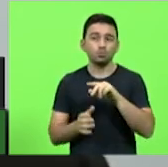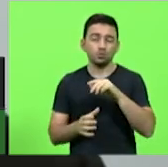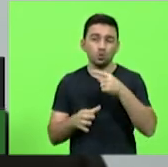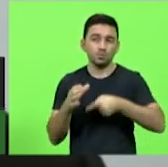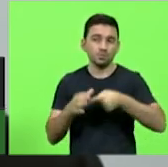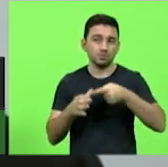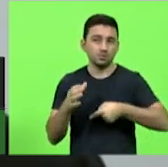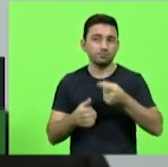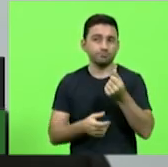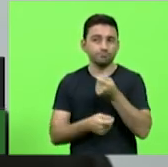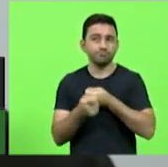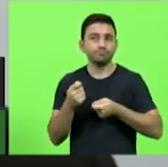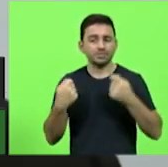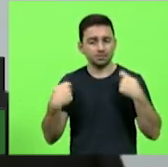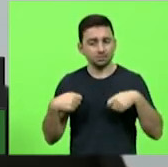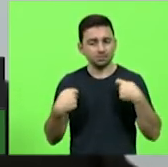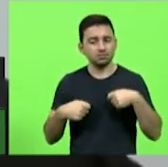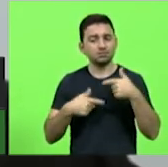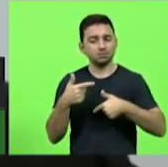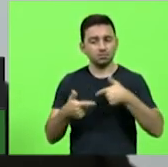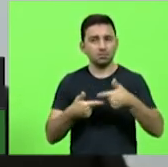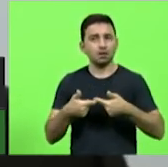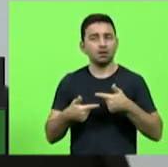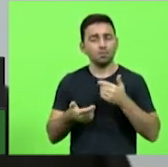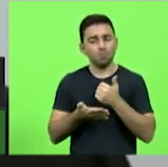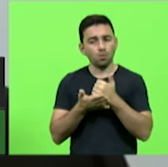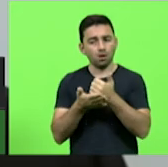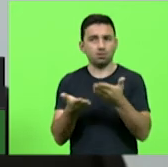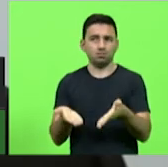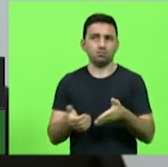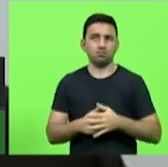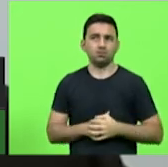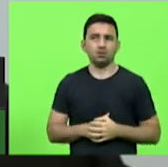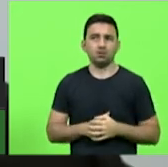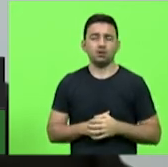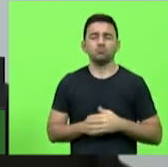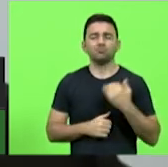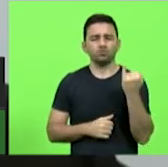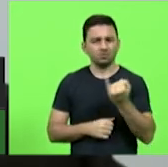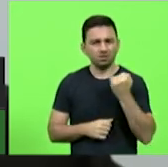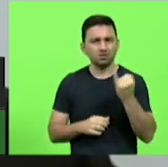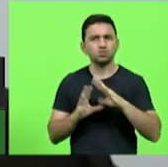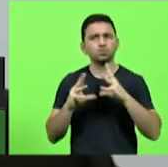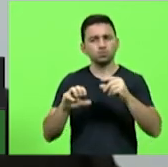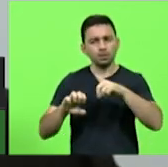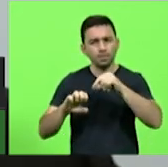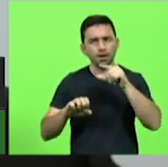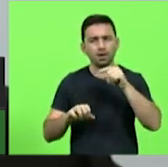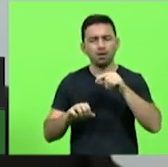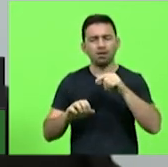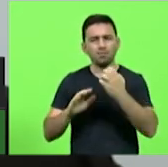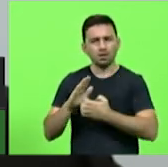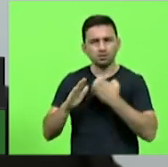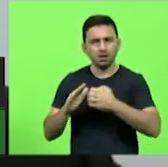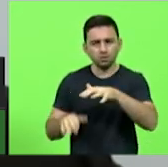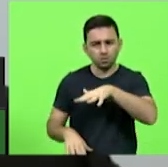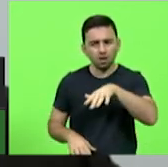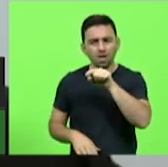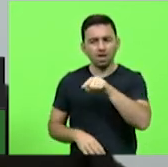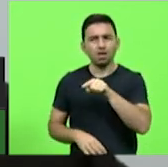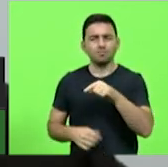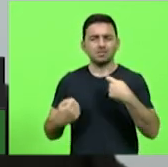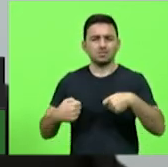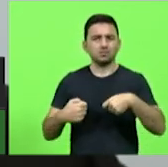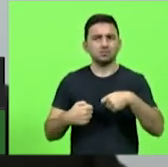trabalhar com essas questões, sabe? Então, é muito importante para o empresário precisa da mão do Estado nesse